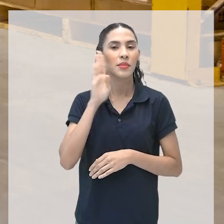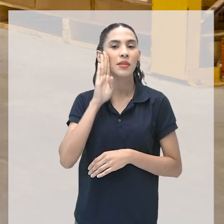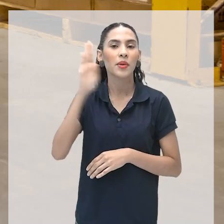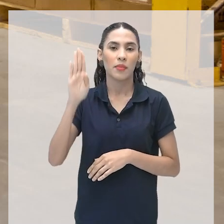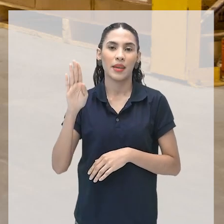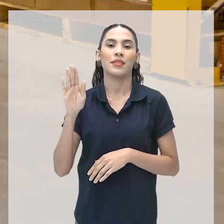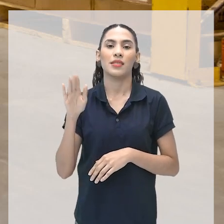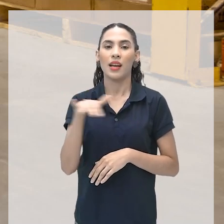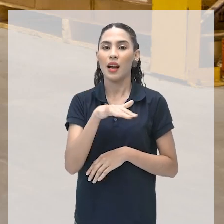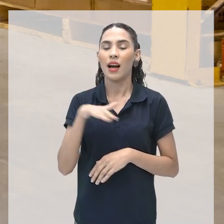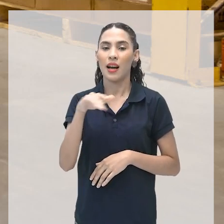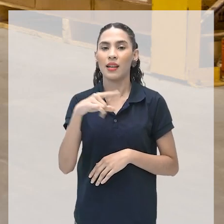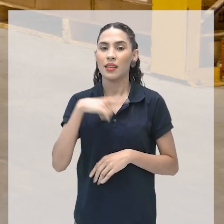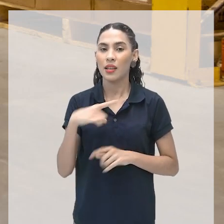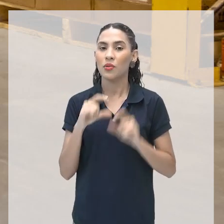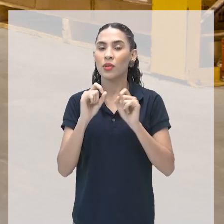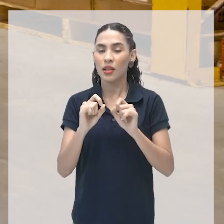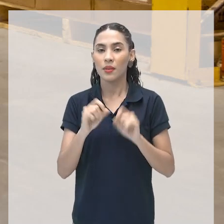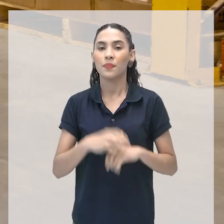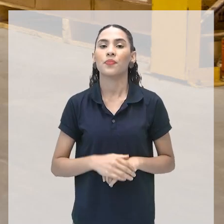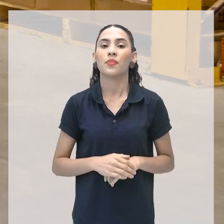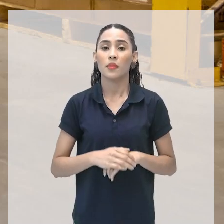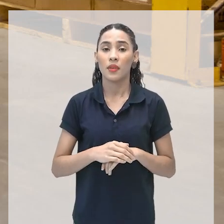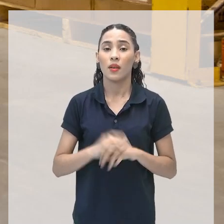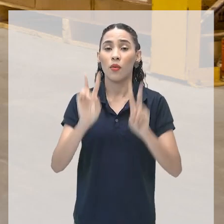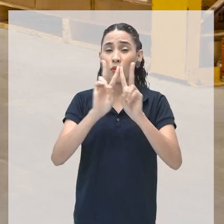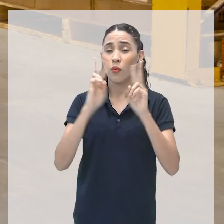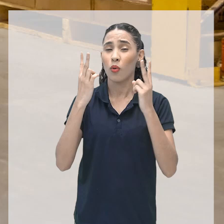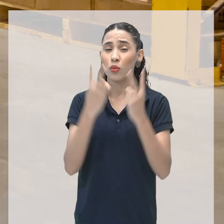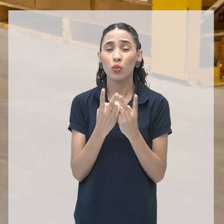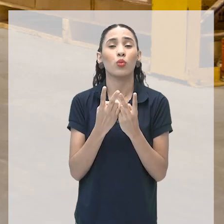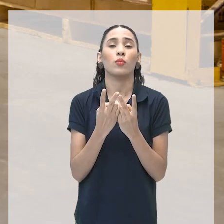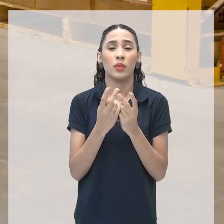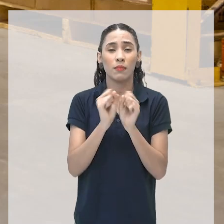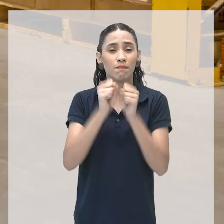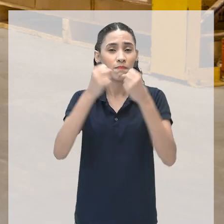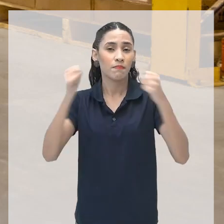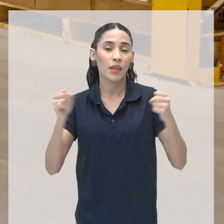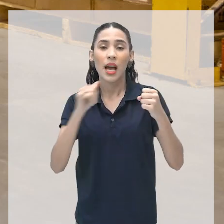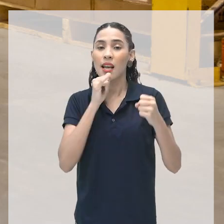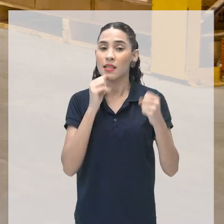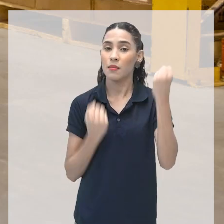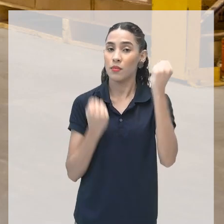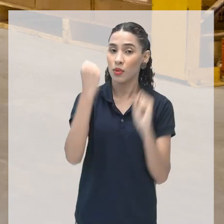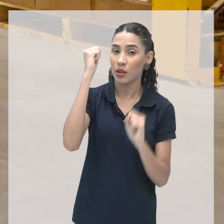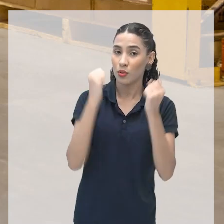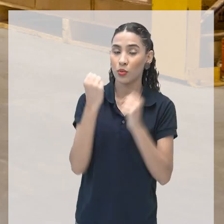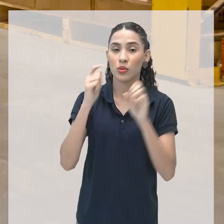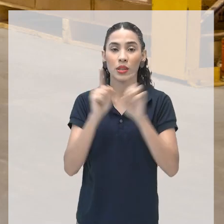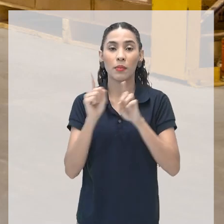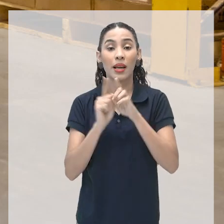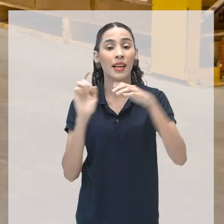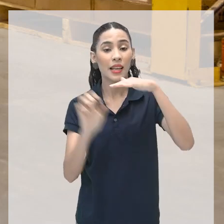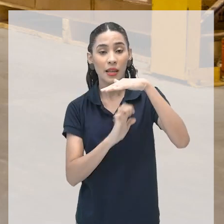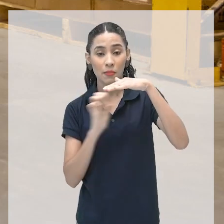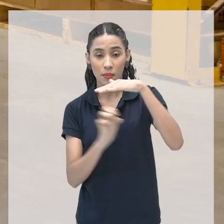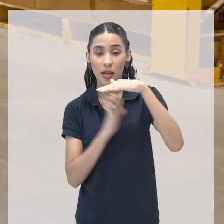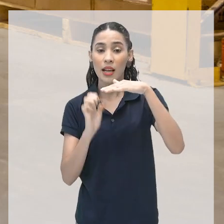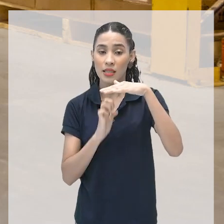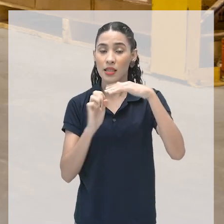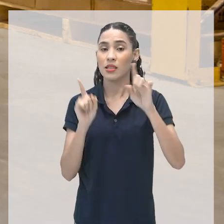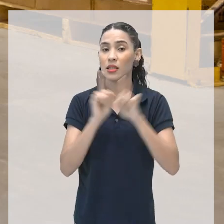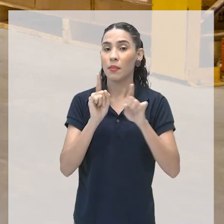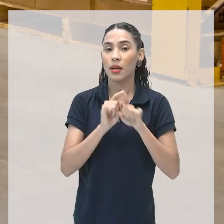aí aqueles que lidam, né? Os setores que lidam com grande volume de mercadorias, como as indústrias, as logísticas, né? Ou